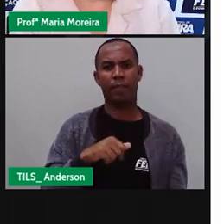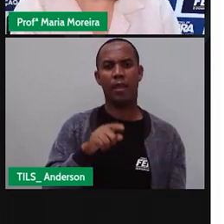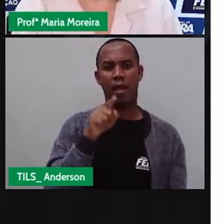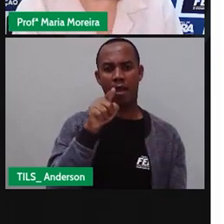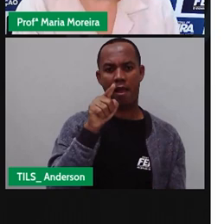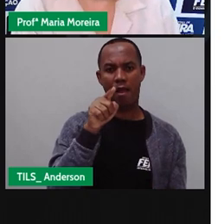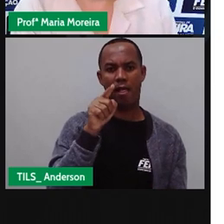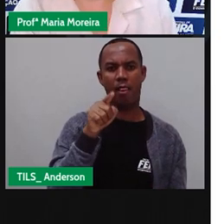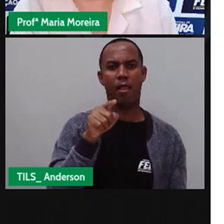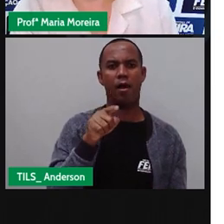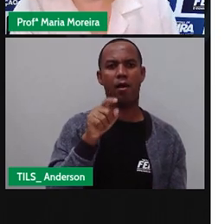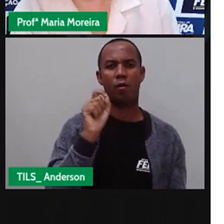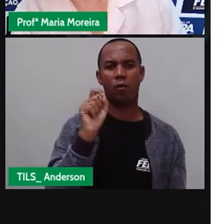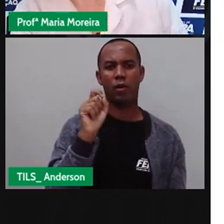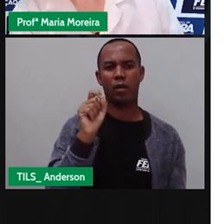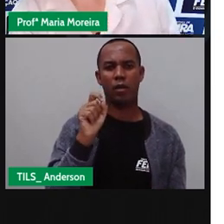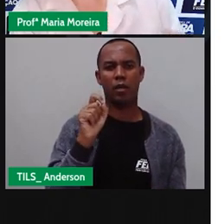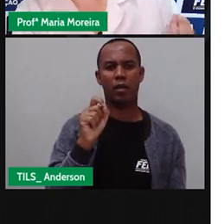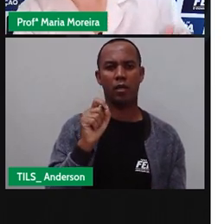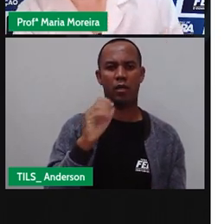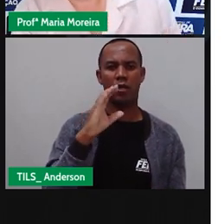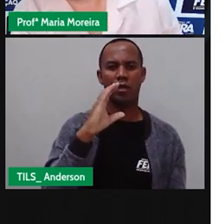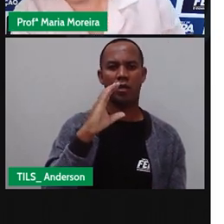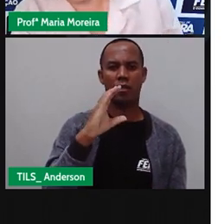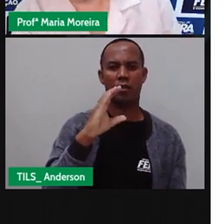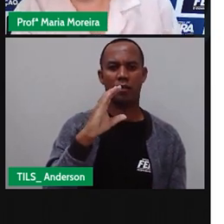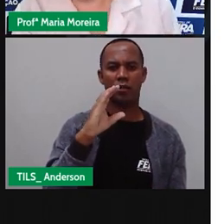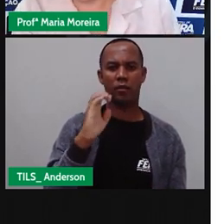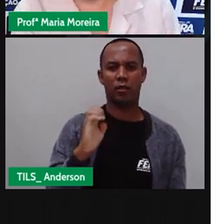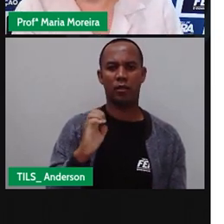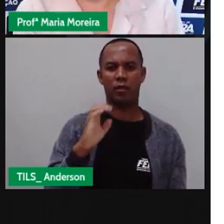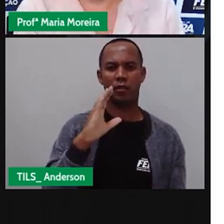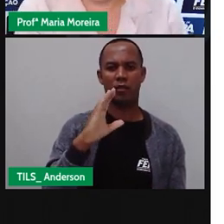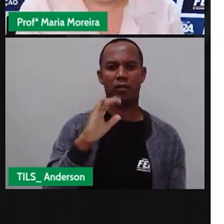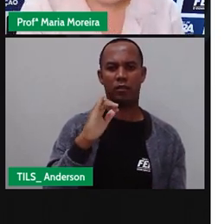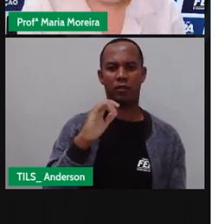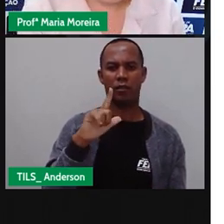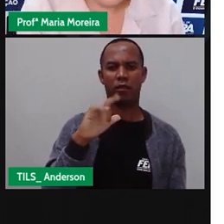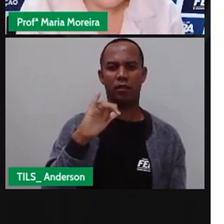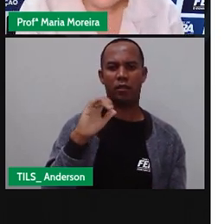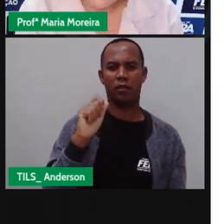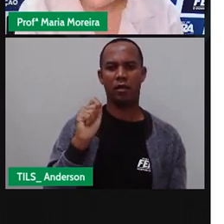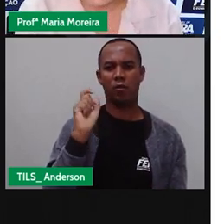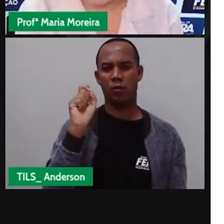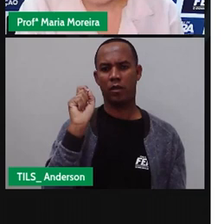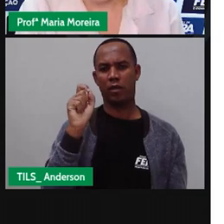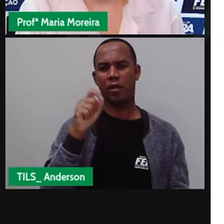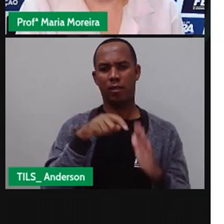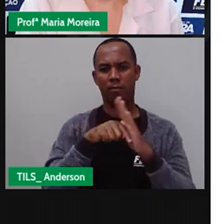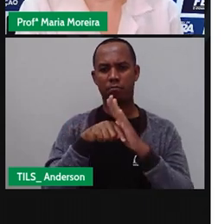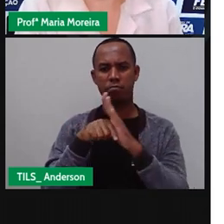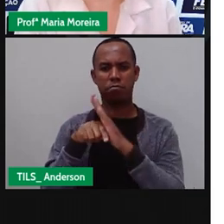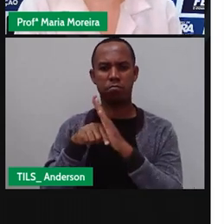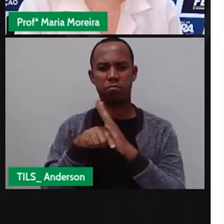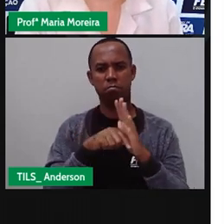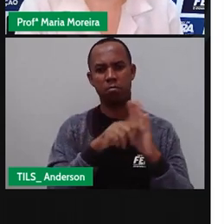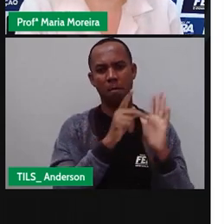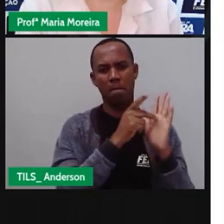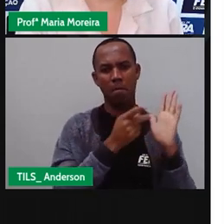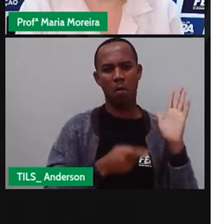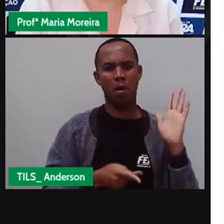escreve poema, Cecília Meirelles. Quem quiser saber um pouco mais sobre Cecília Meirelles pode inclusive pesquisar aí. Né, e